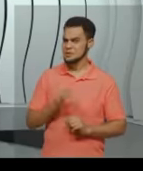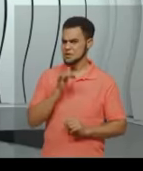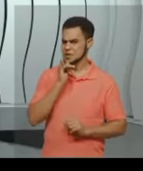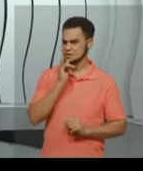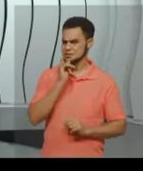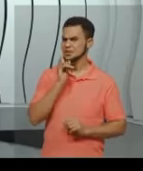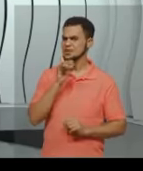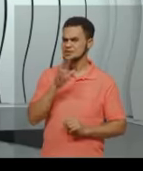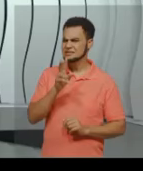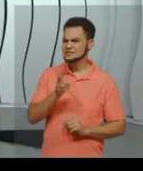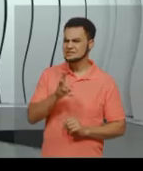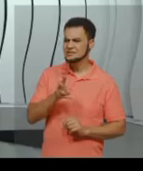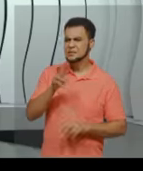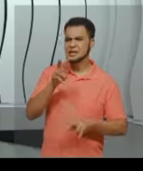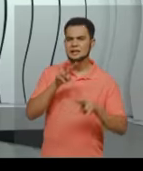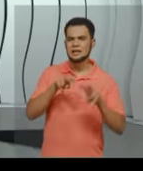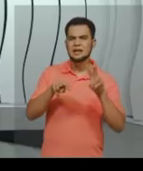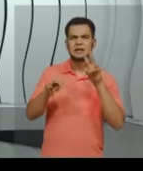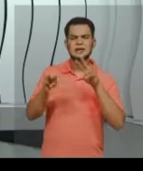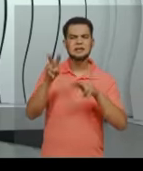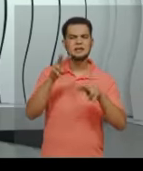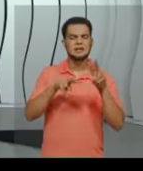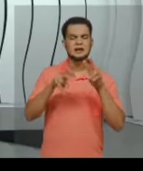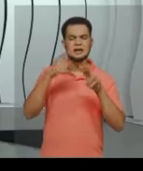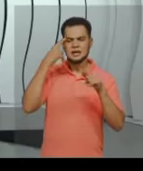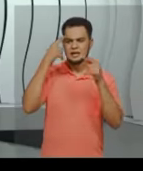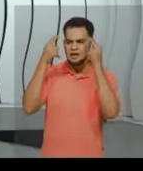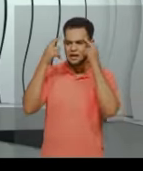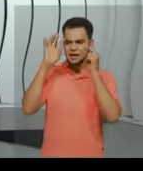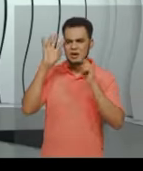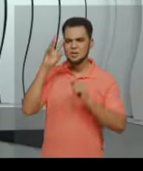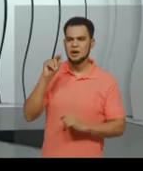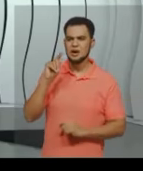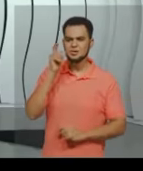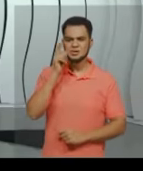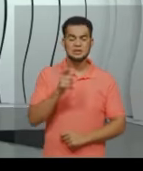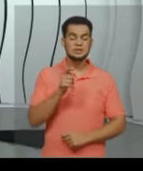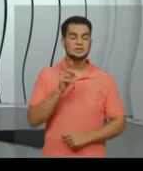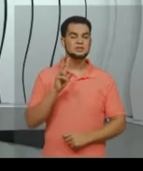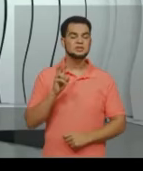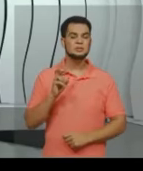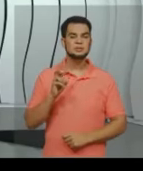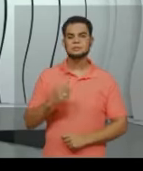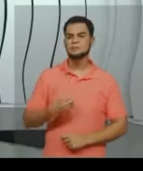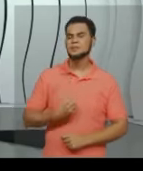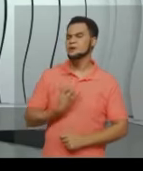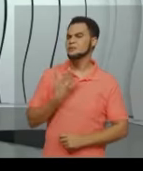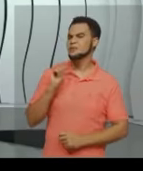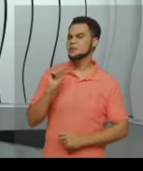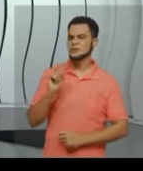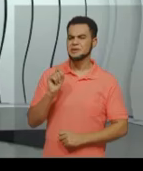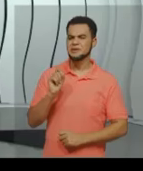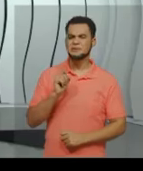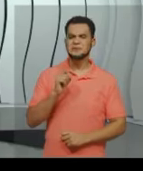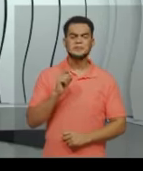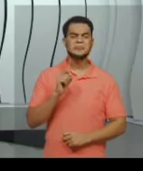gente lê muitas ideias que eu acho interessantes sobre o poema, que é os lugares